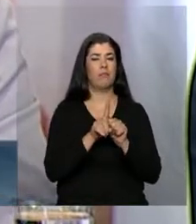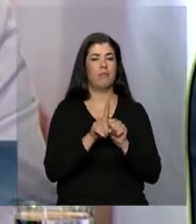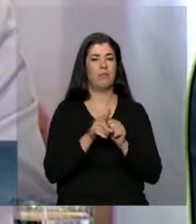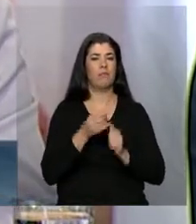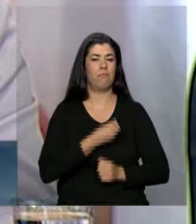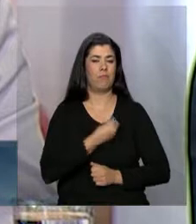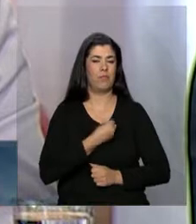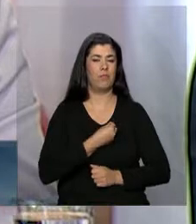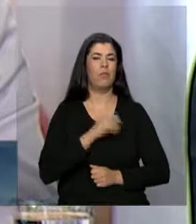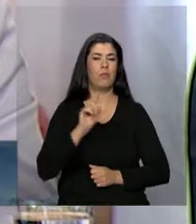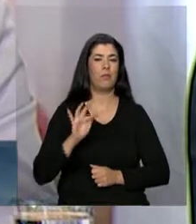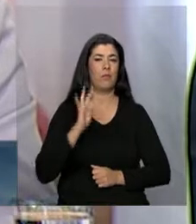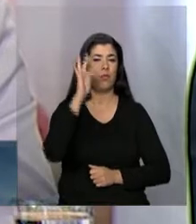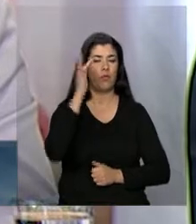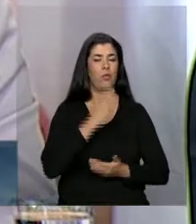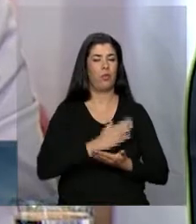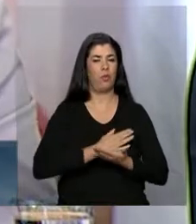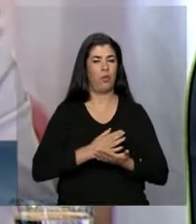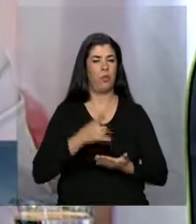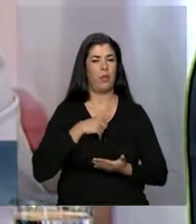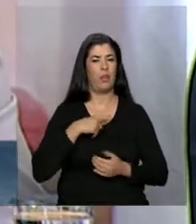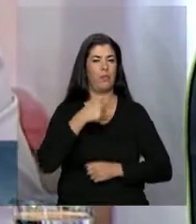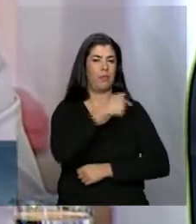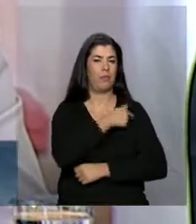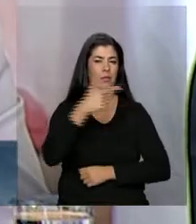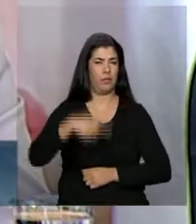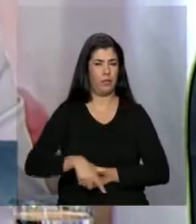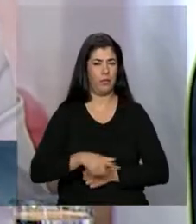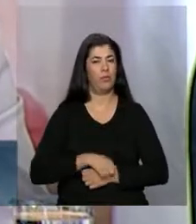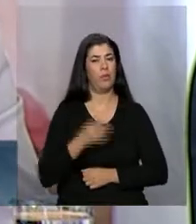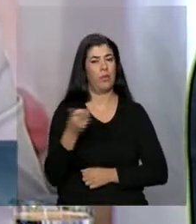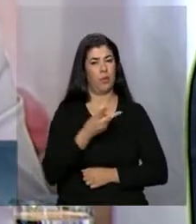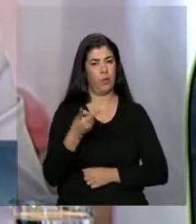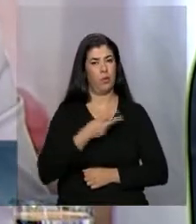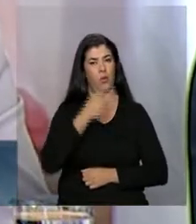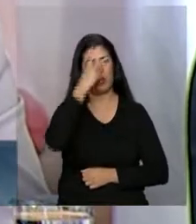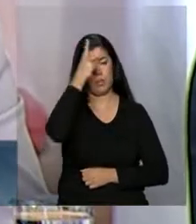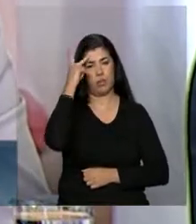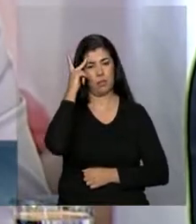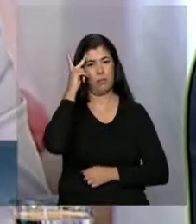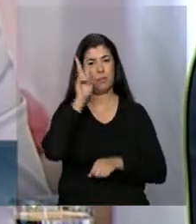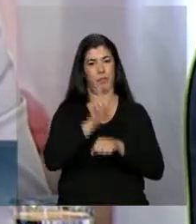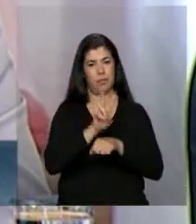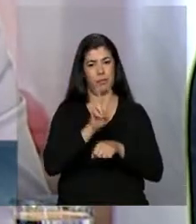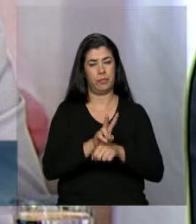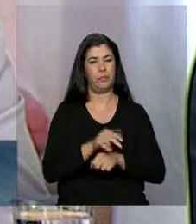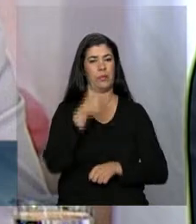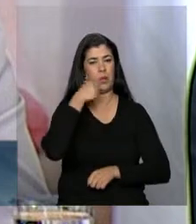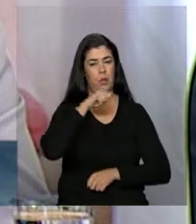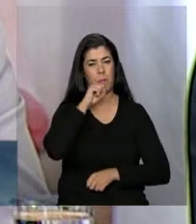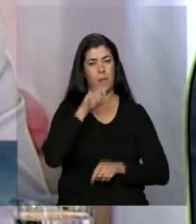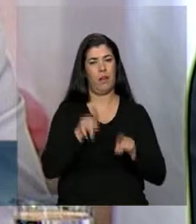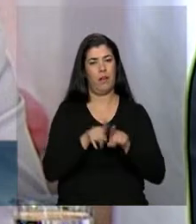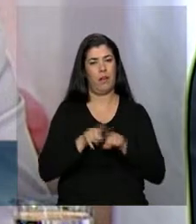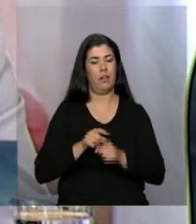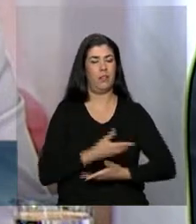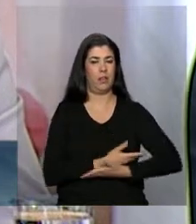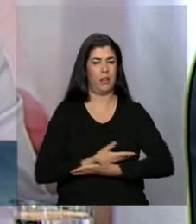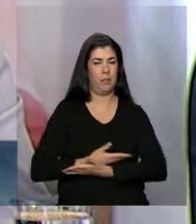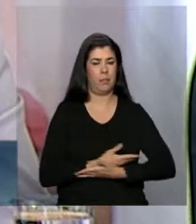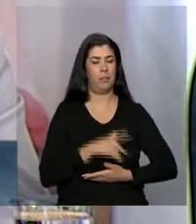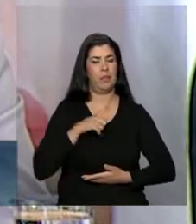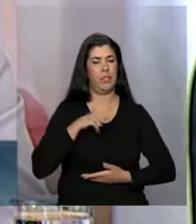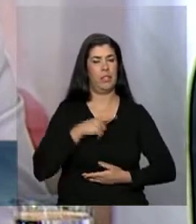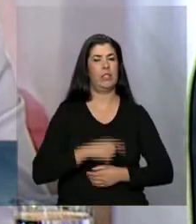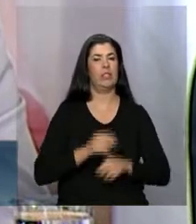ser vacinada. Então, é realmente uma dupla proteção estarmos vacinando as gestantes, né, e garantindo